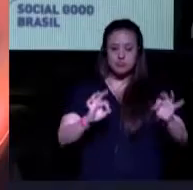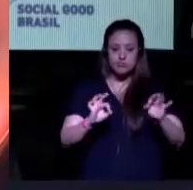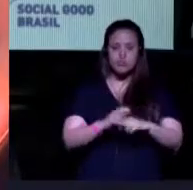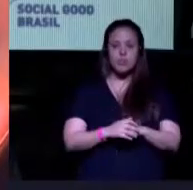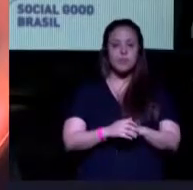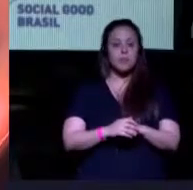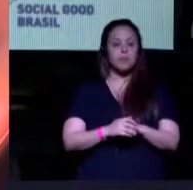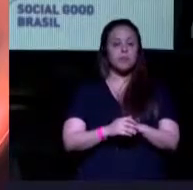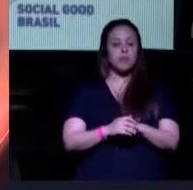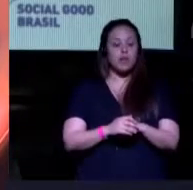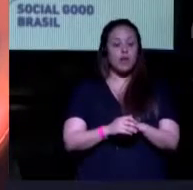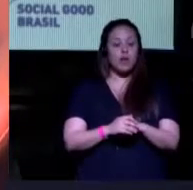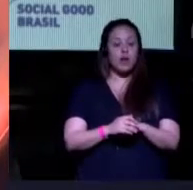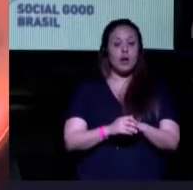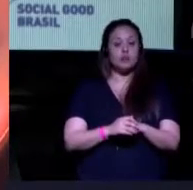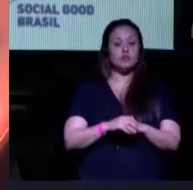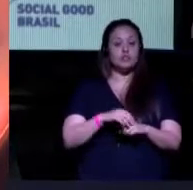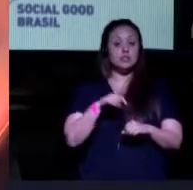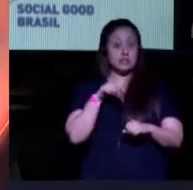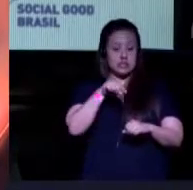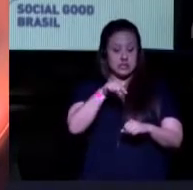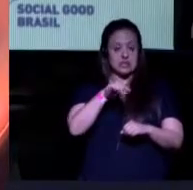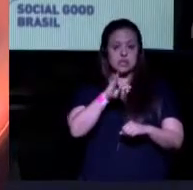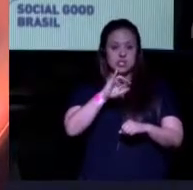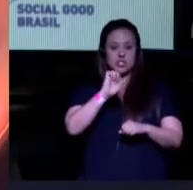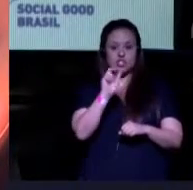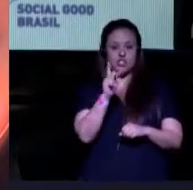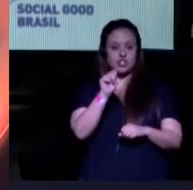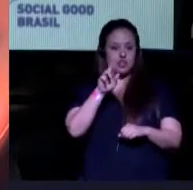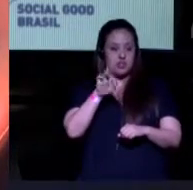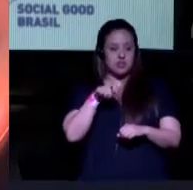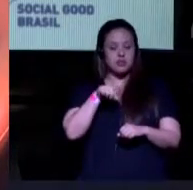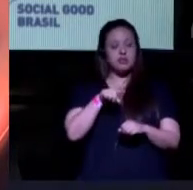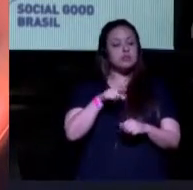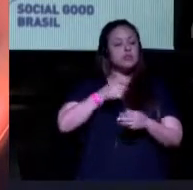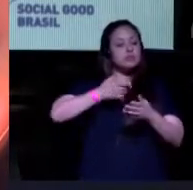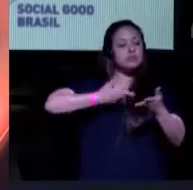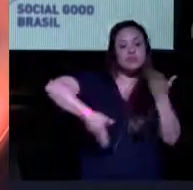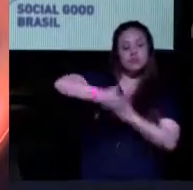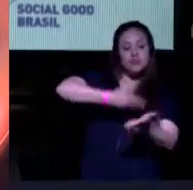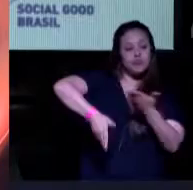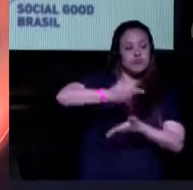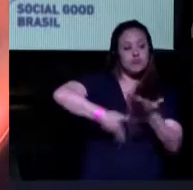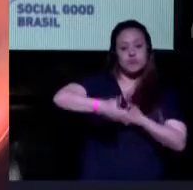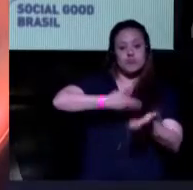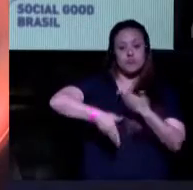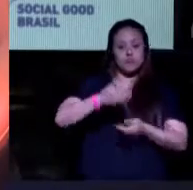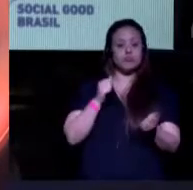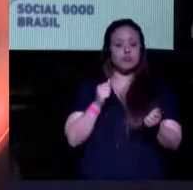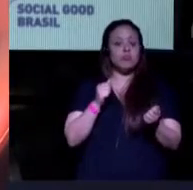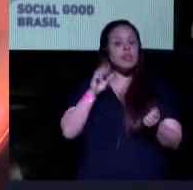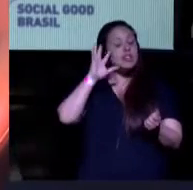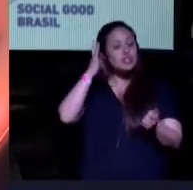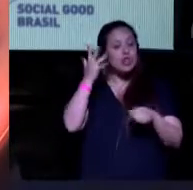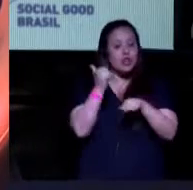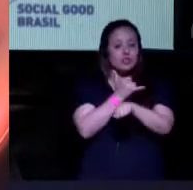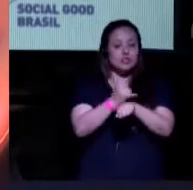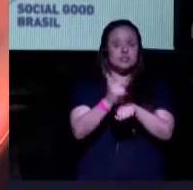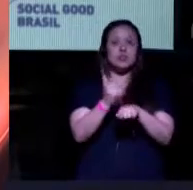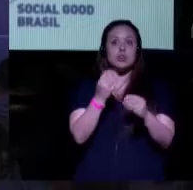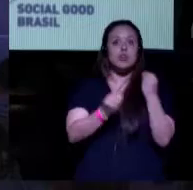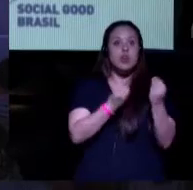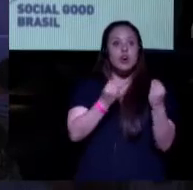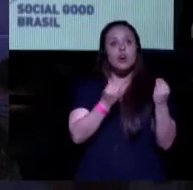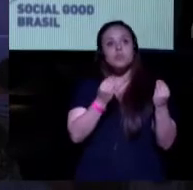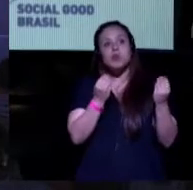nós usamos essas ferramentas e decidimos conjuntamente e nós confiamos um princípio que é o consenso quer dizer nós